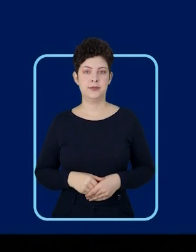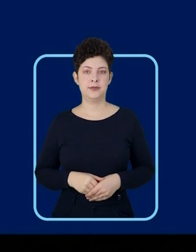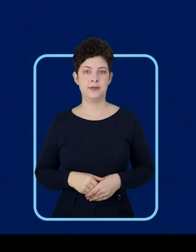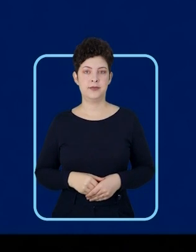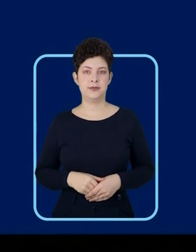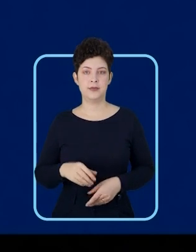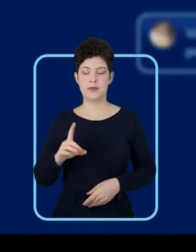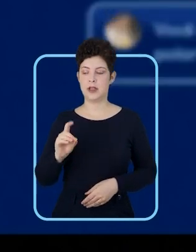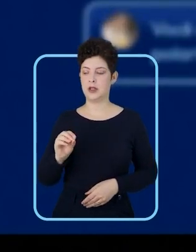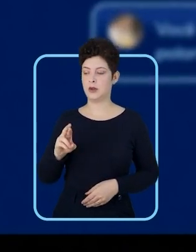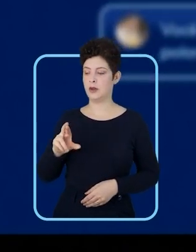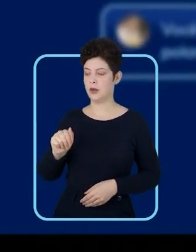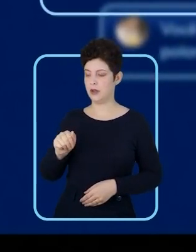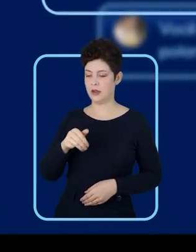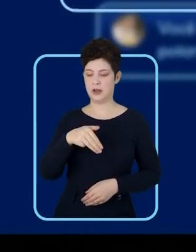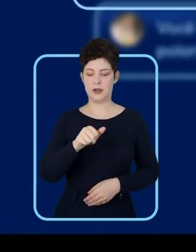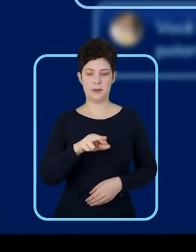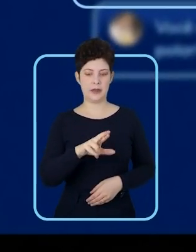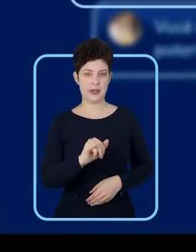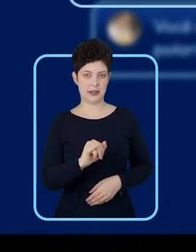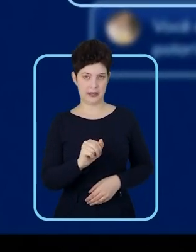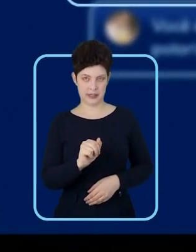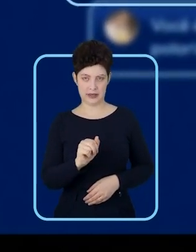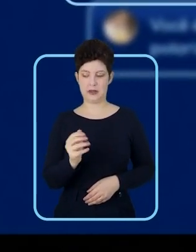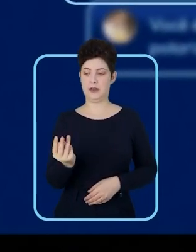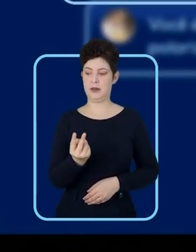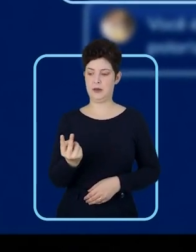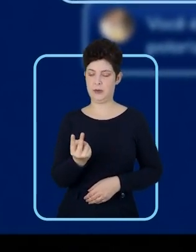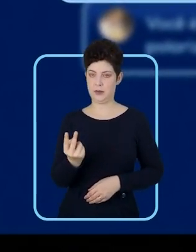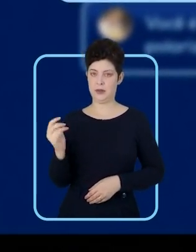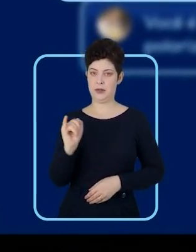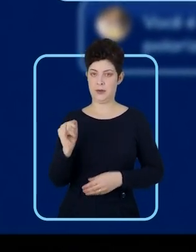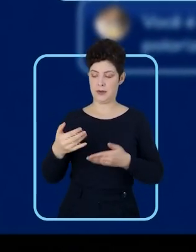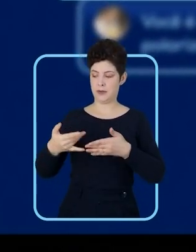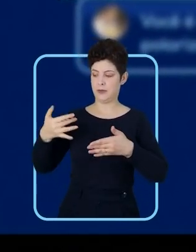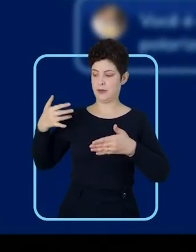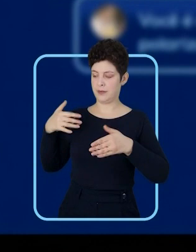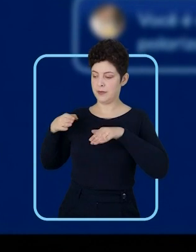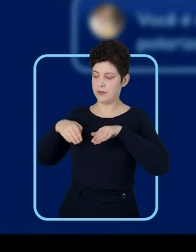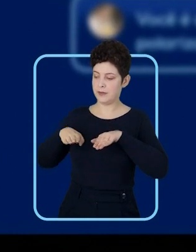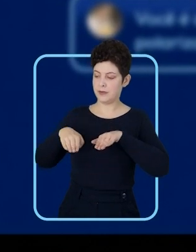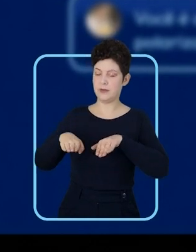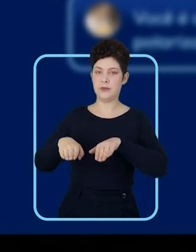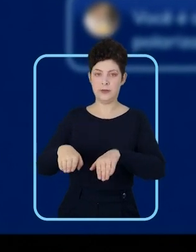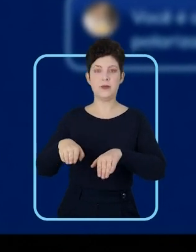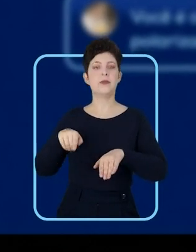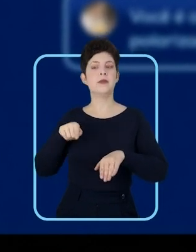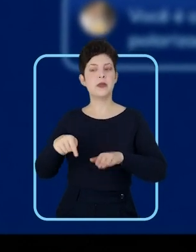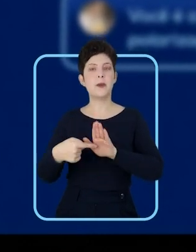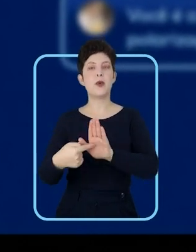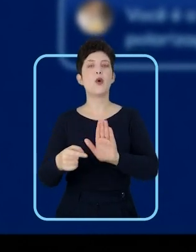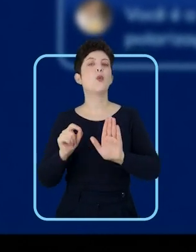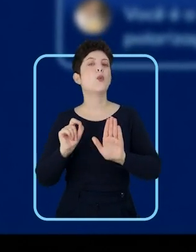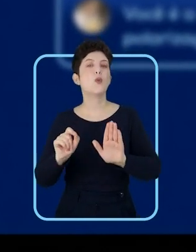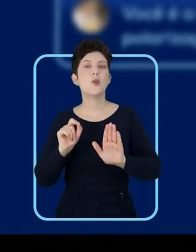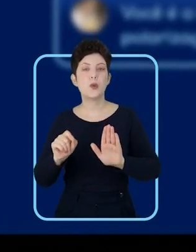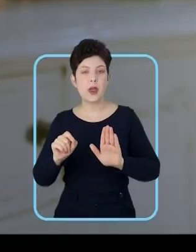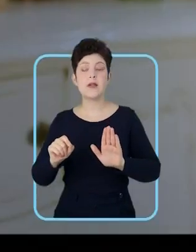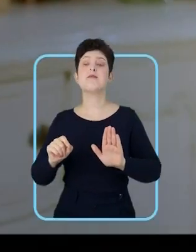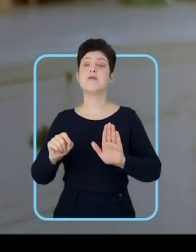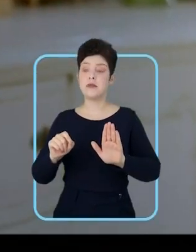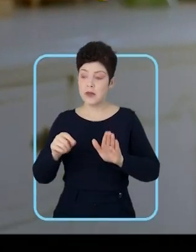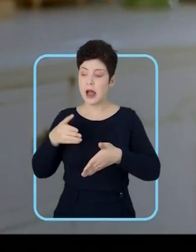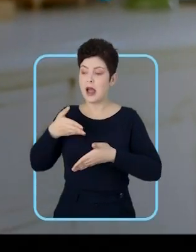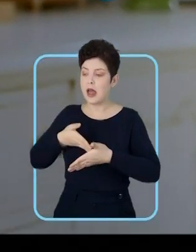Nas redes sociais, as pessoas perguntam: Soraya, você se elegeu com o apoio do Bolsonaro. Por que você rompeu com ele?